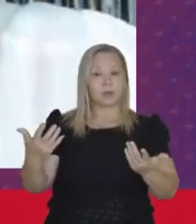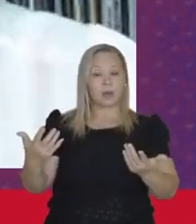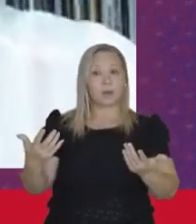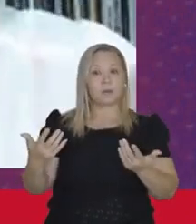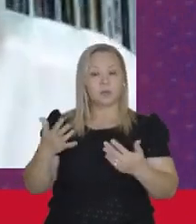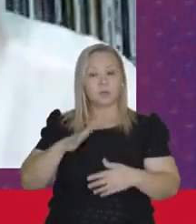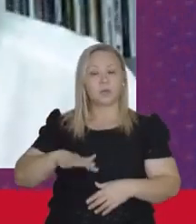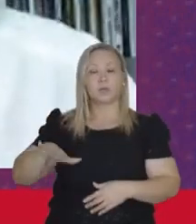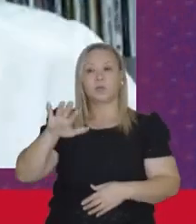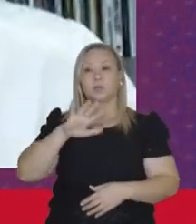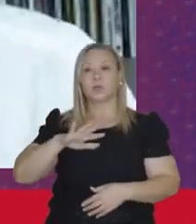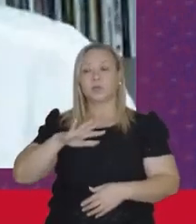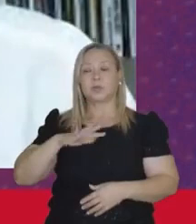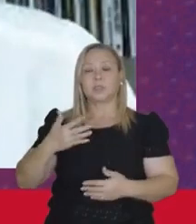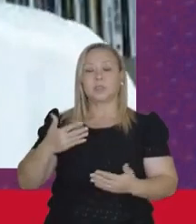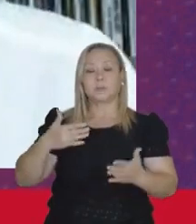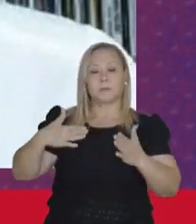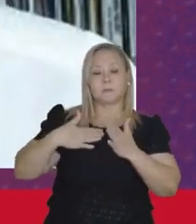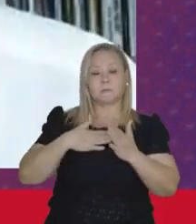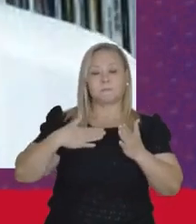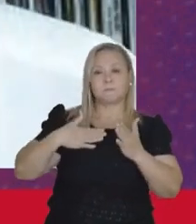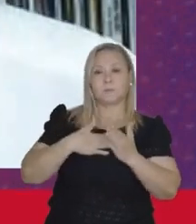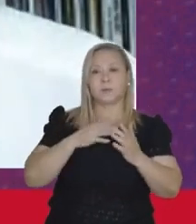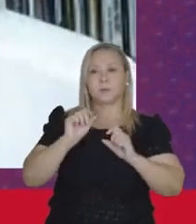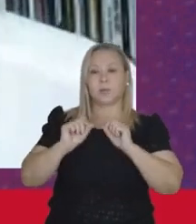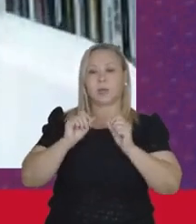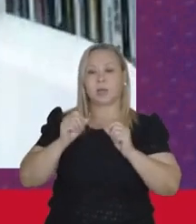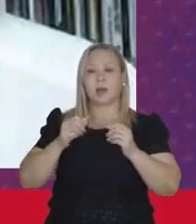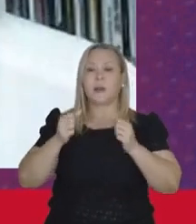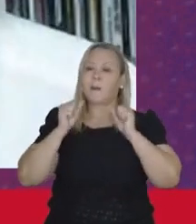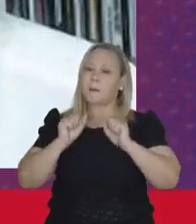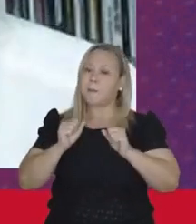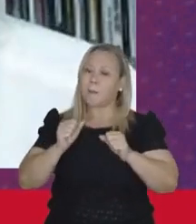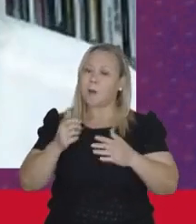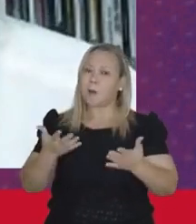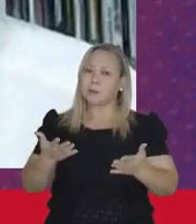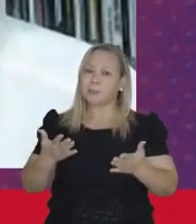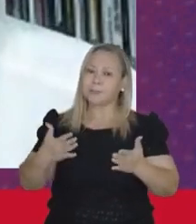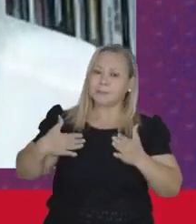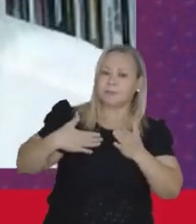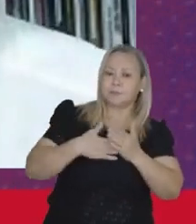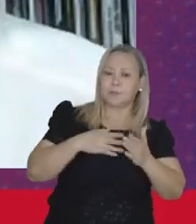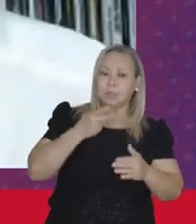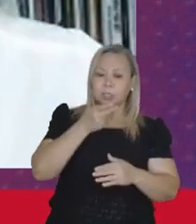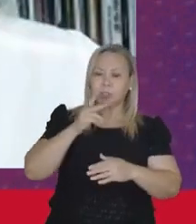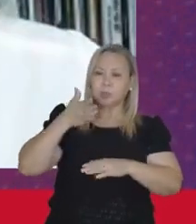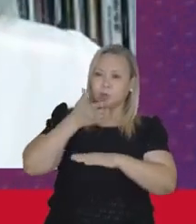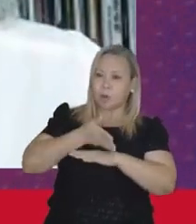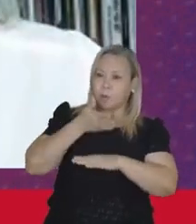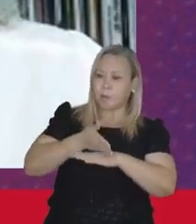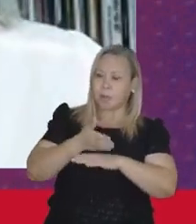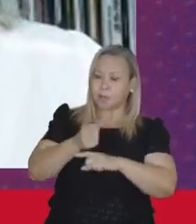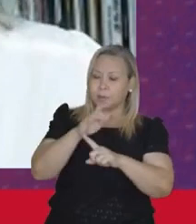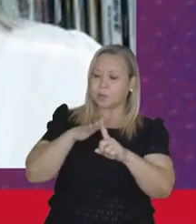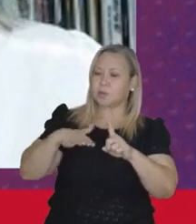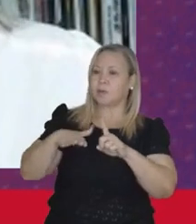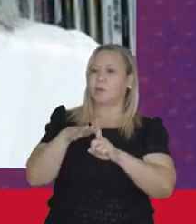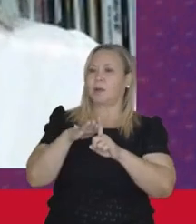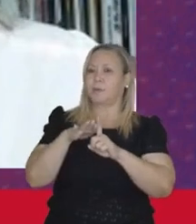em interação com as barreiras podem obstruir a sua participação plena e efetiva na sociedade. Um